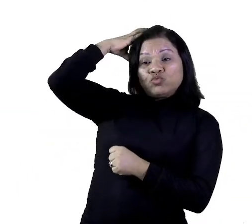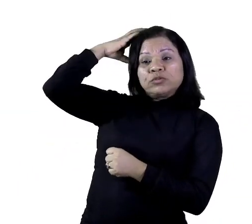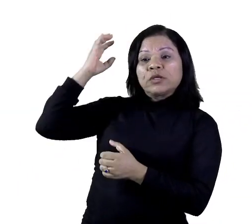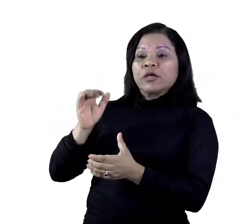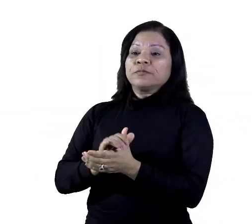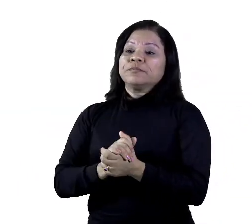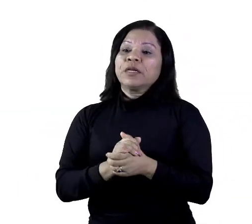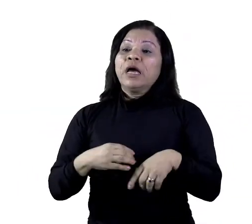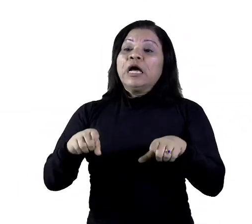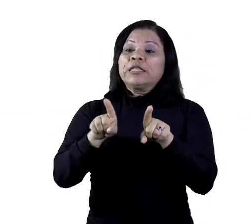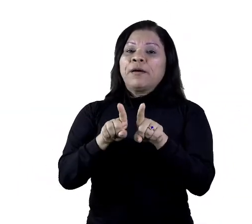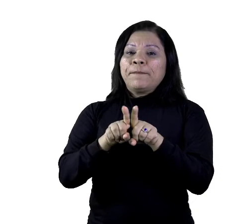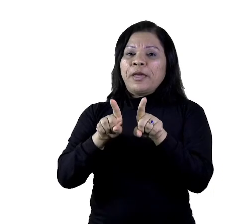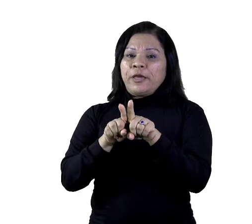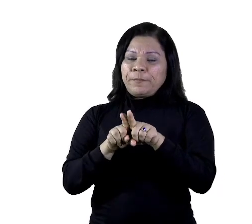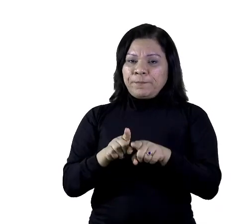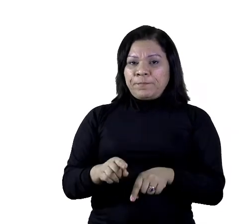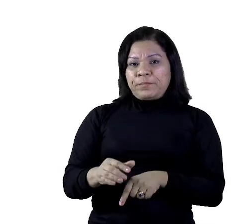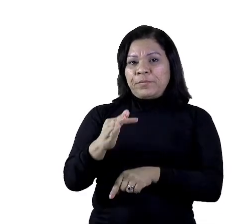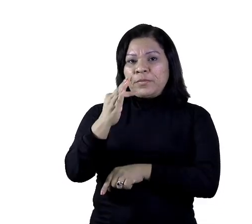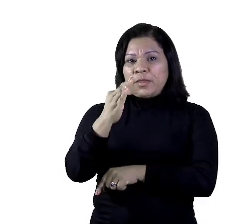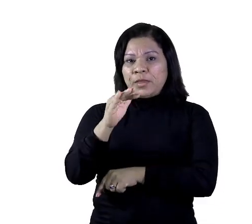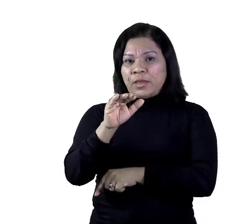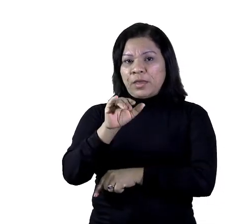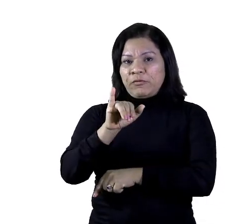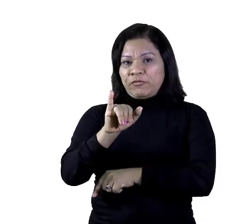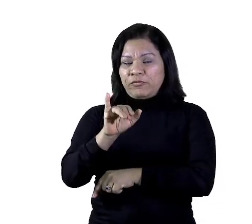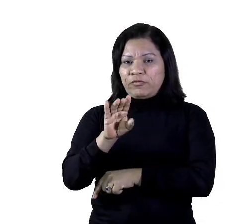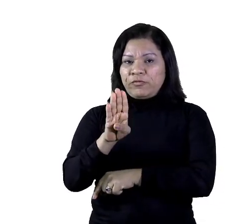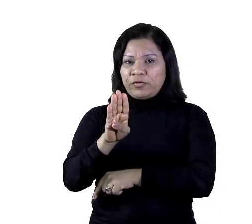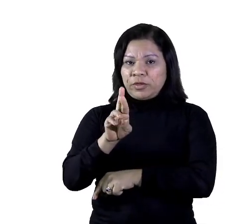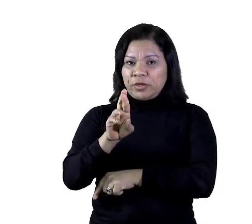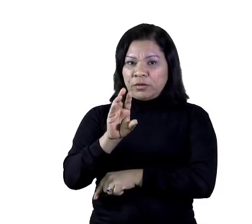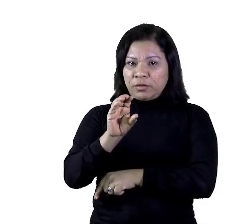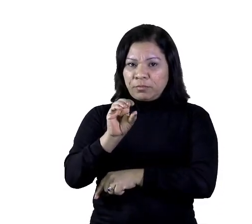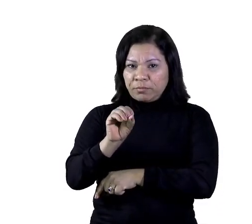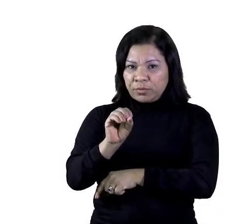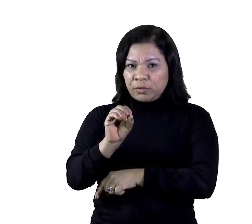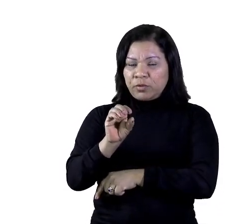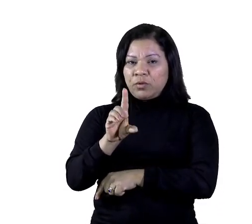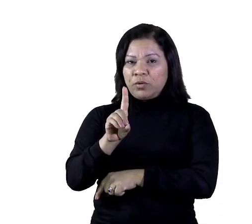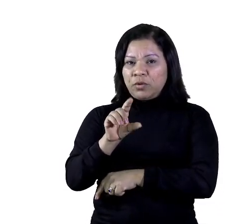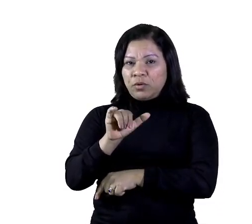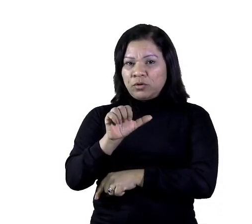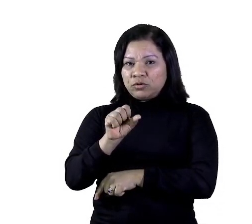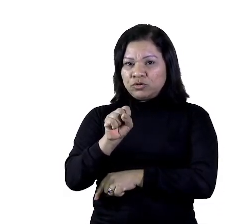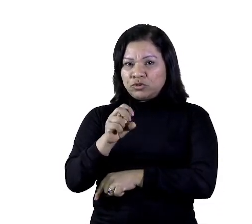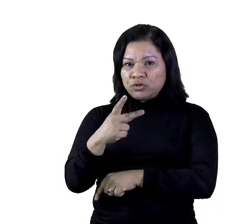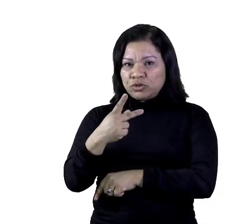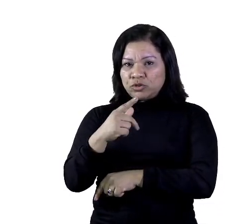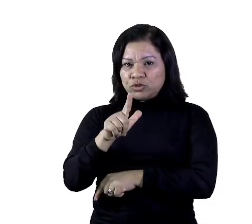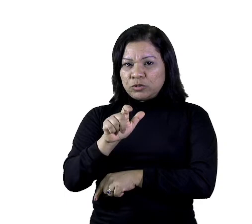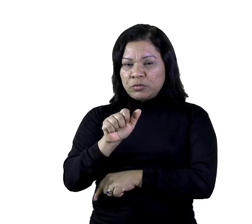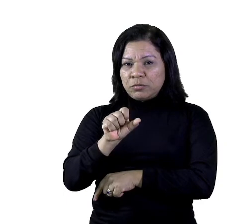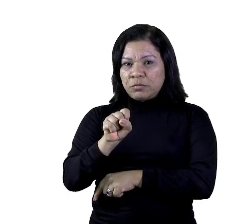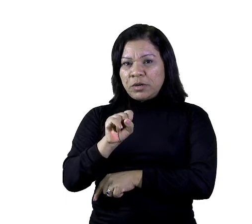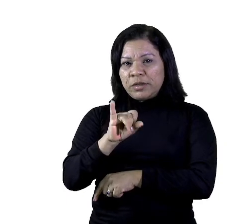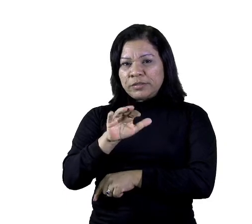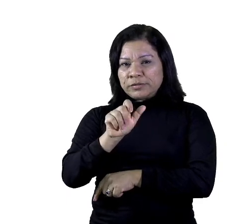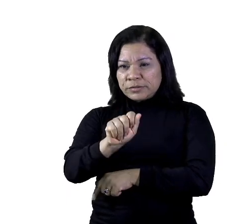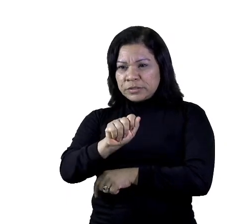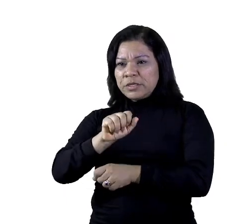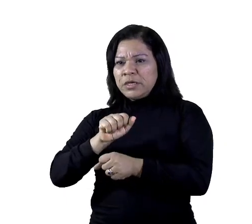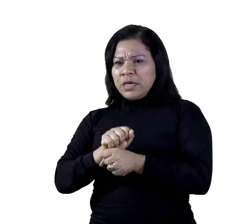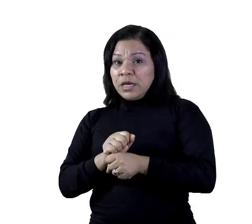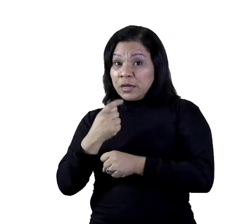fibrodisplasia, observe, os dedos ficam tortos. É uma doença congênita rara que faz o tecido macio para